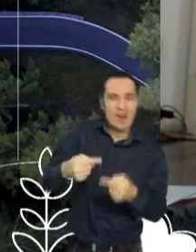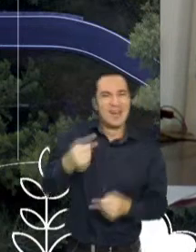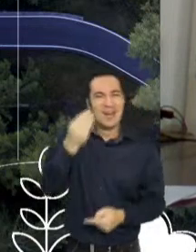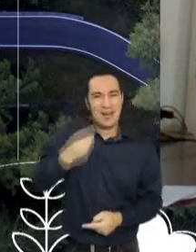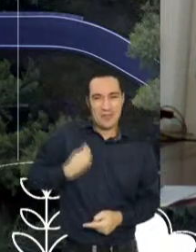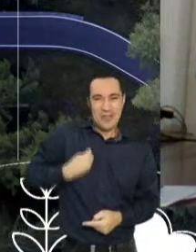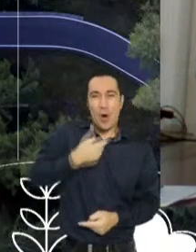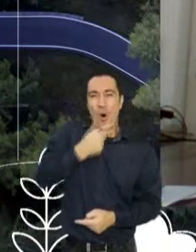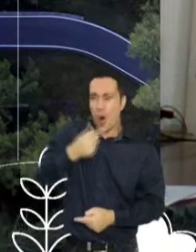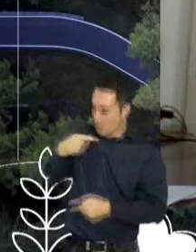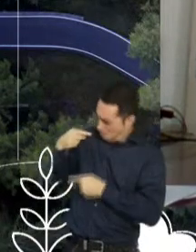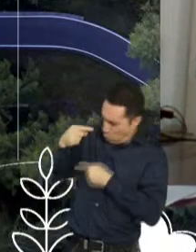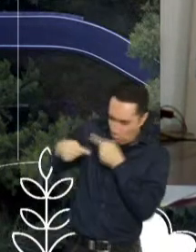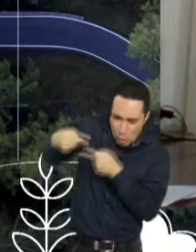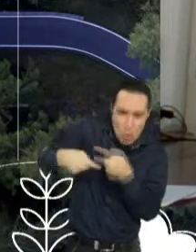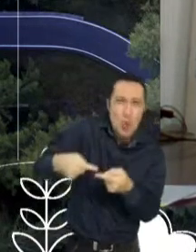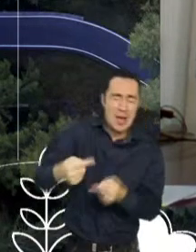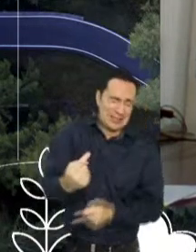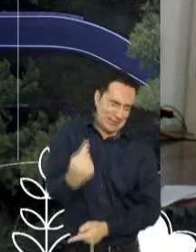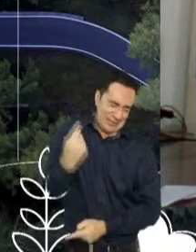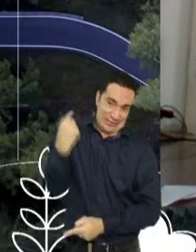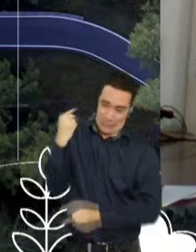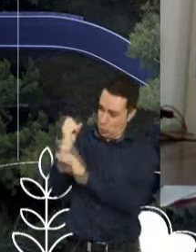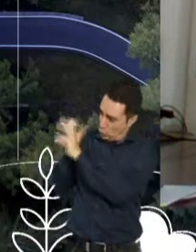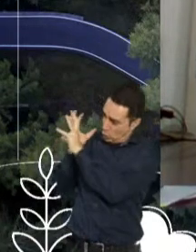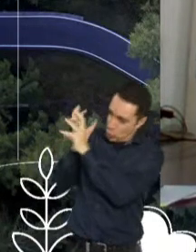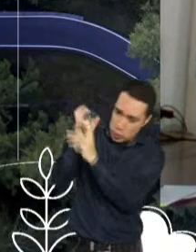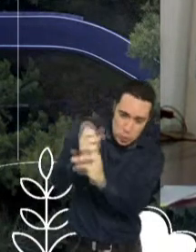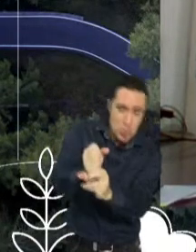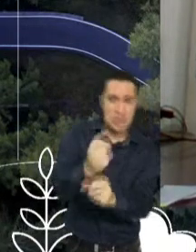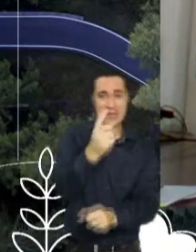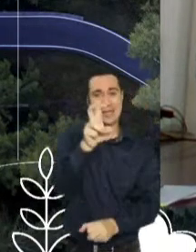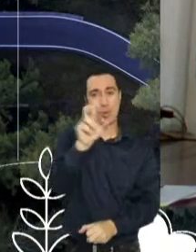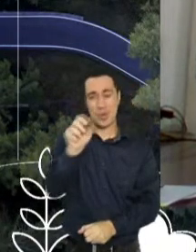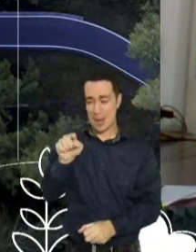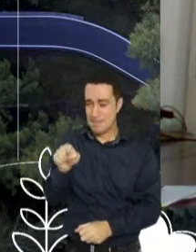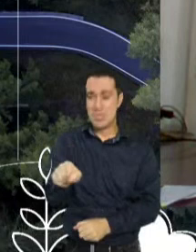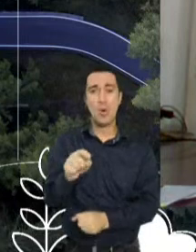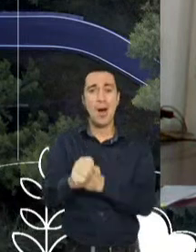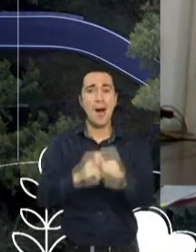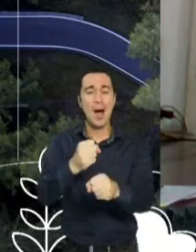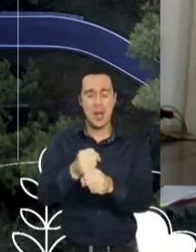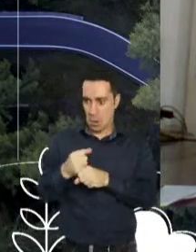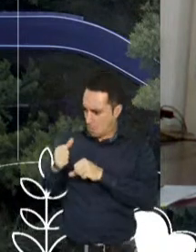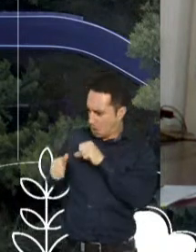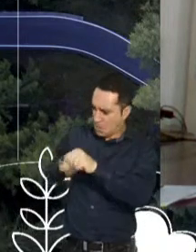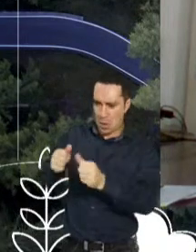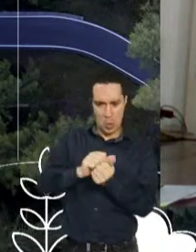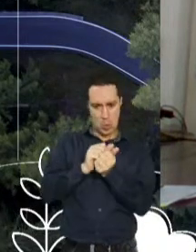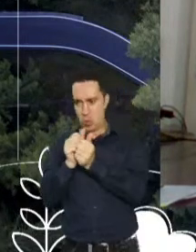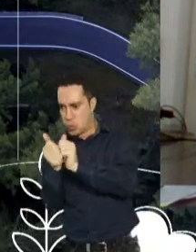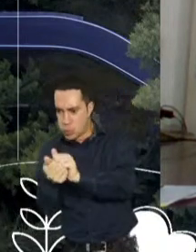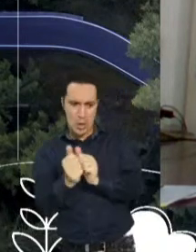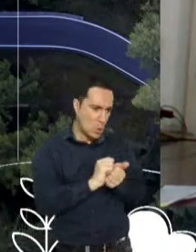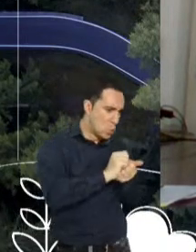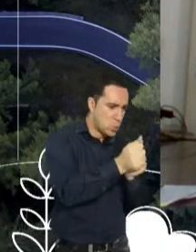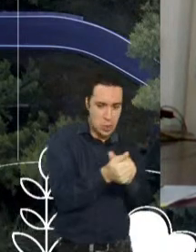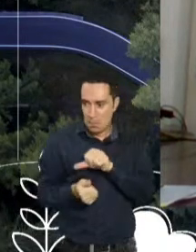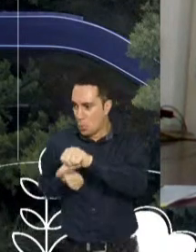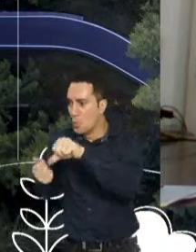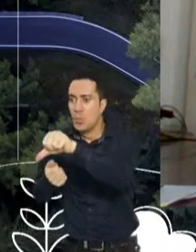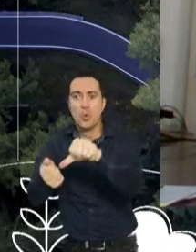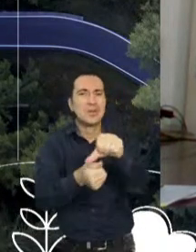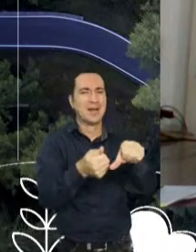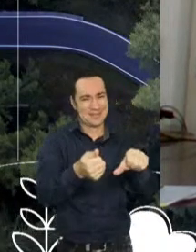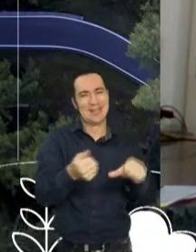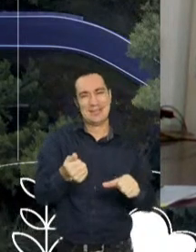Homo sapiens, mas ao longo de 150 mil anos ele conseguiu ocupar várias latitudes às custas de um longo processo de mudança